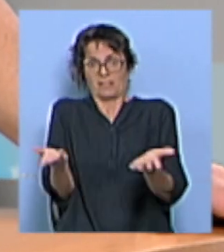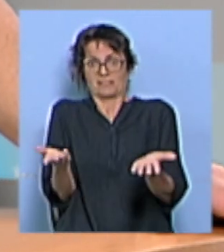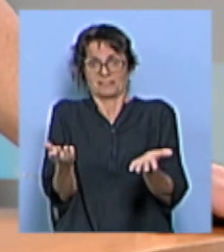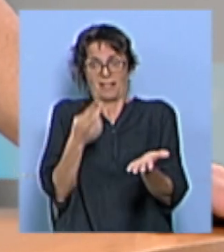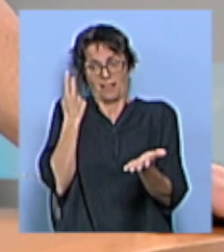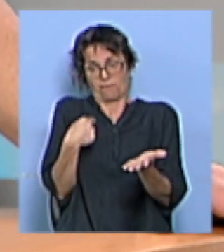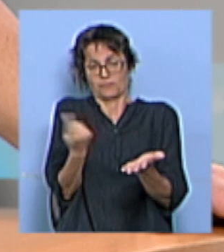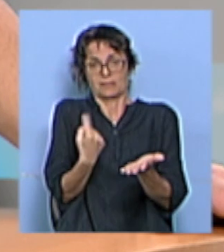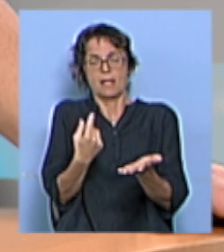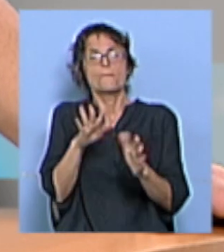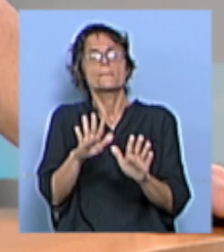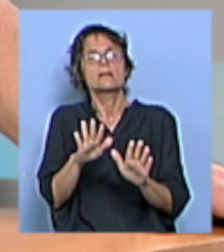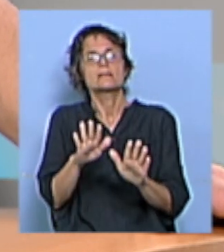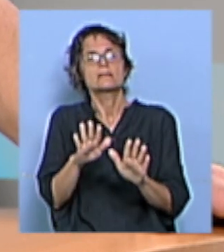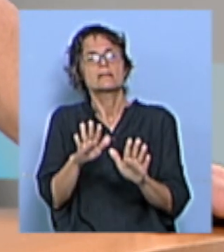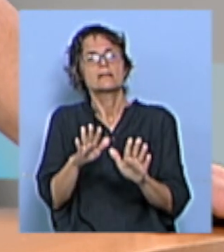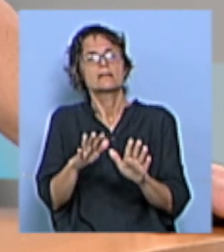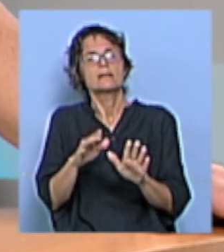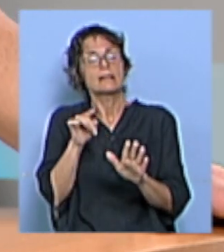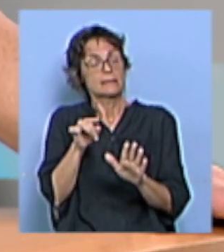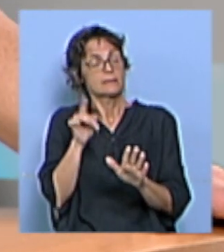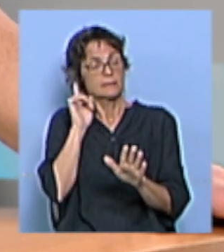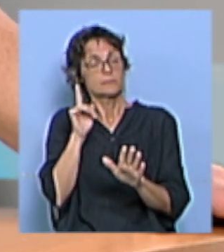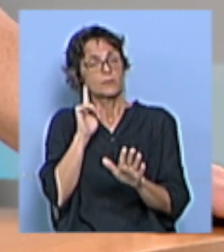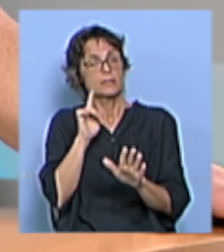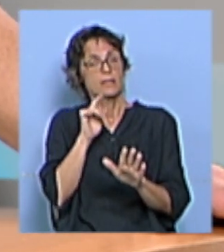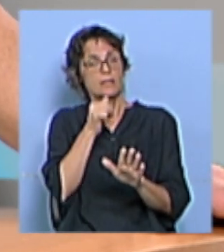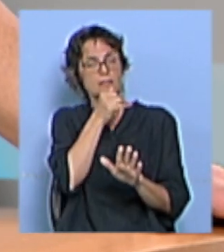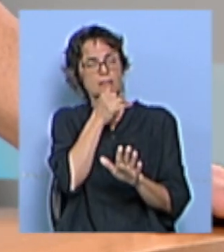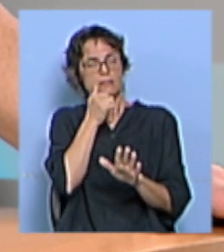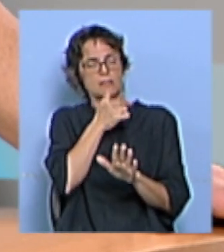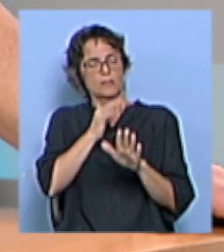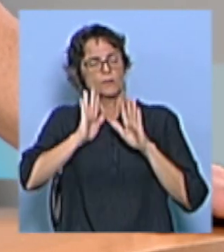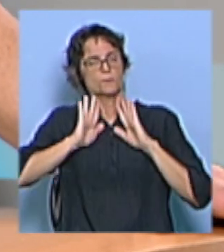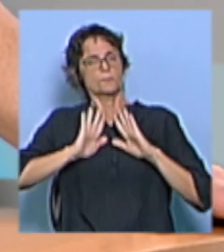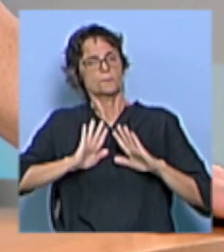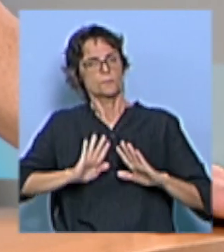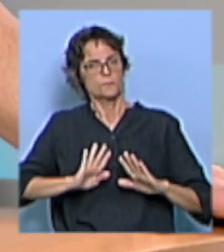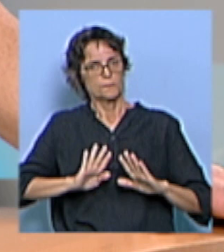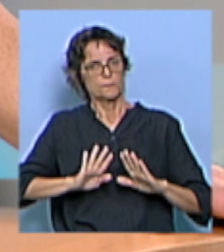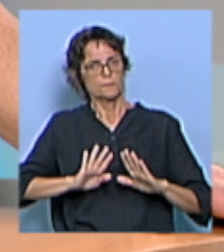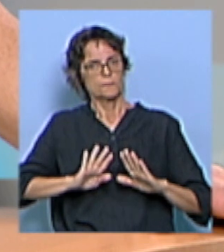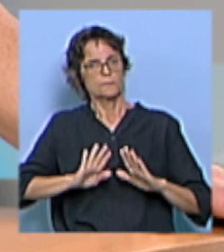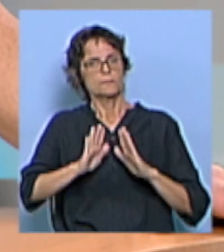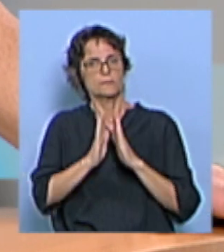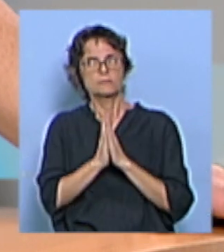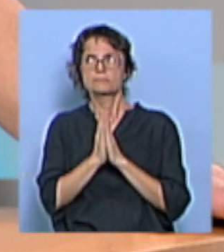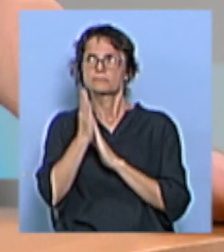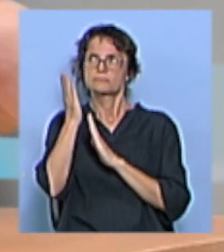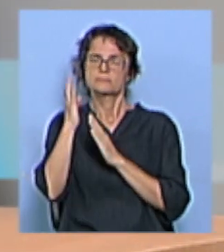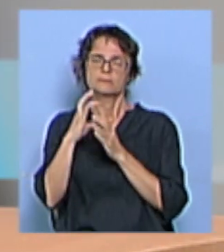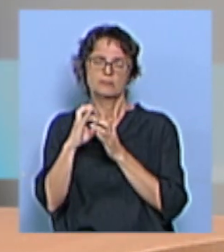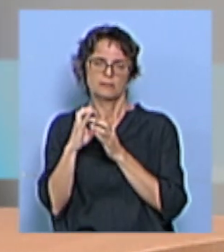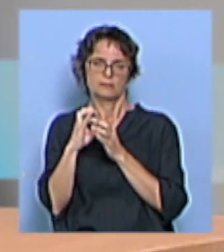também é preciso ter paciência com Deus, que é o título, estou-me a lembrar agora disto, é o título de